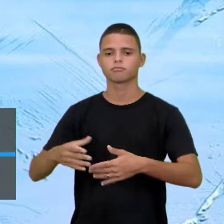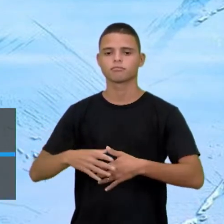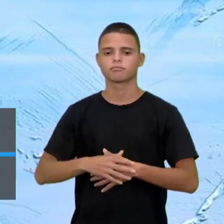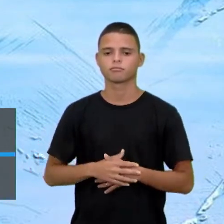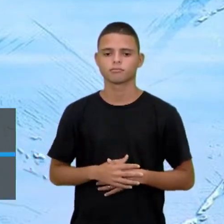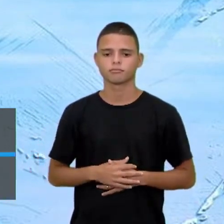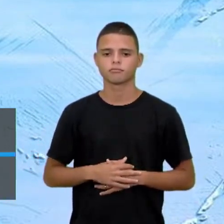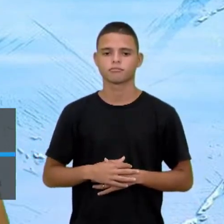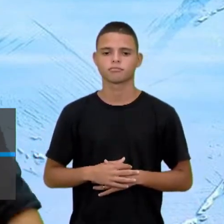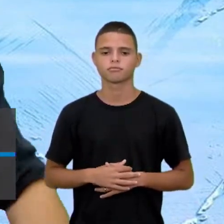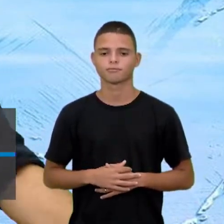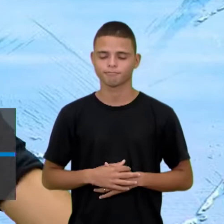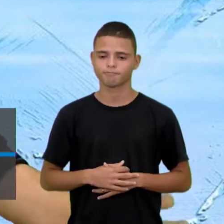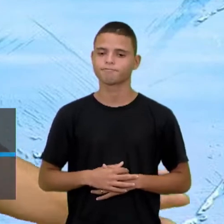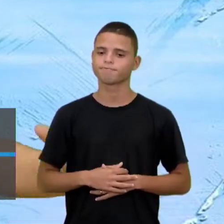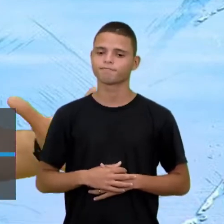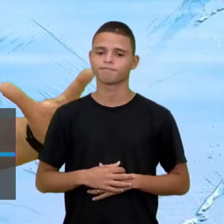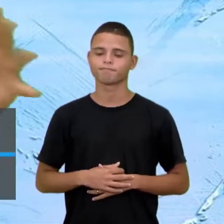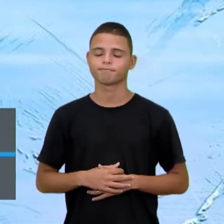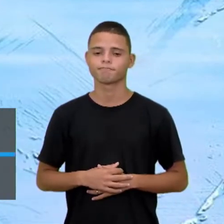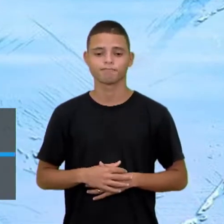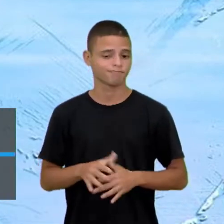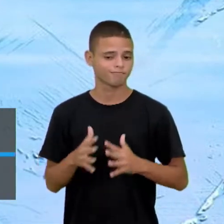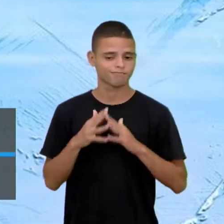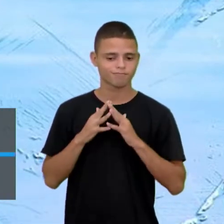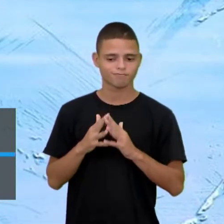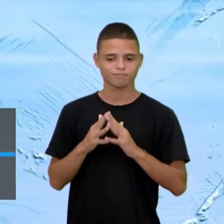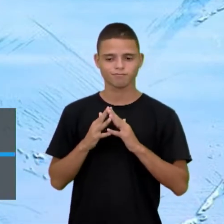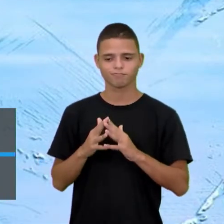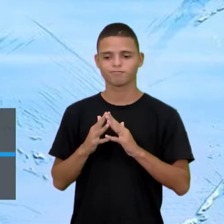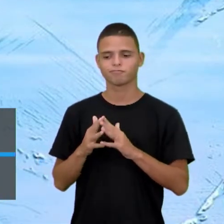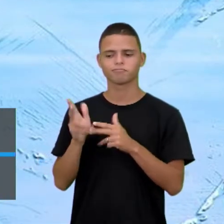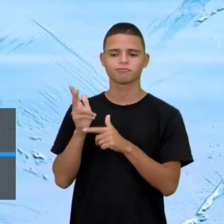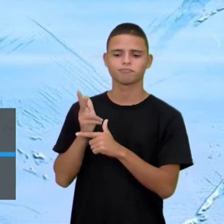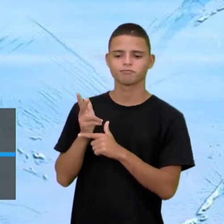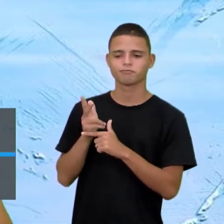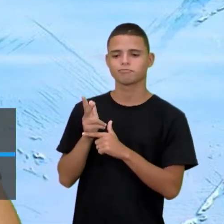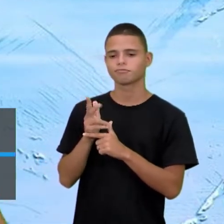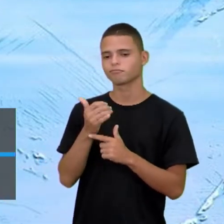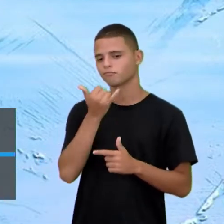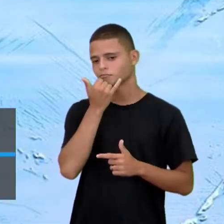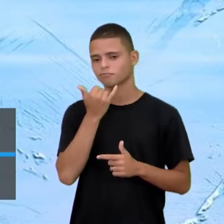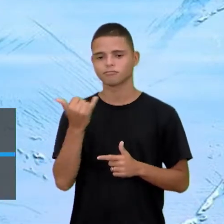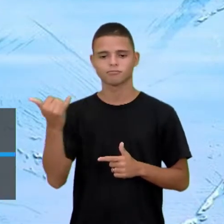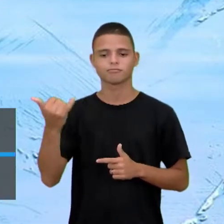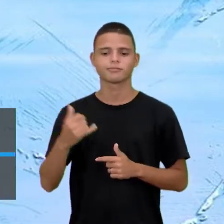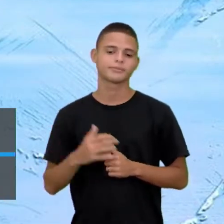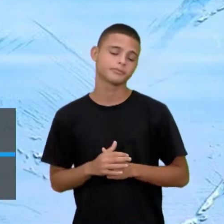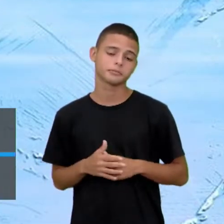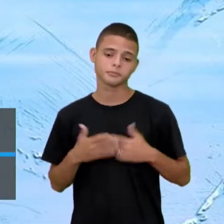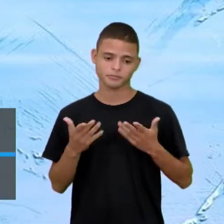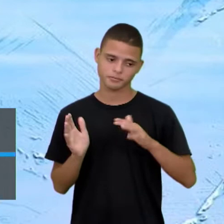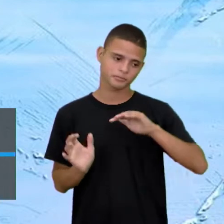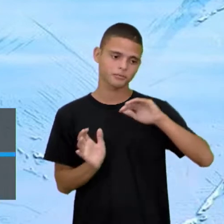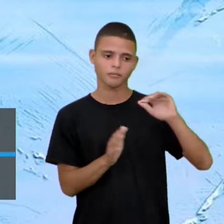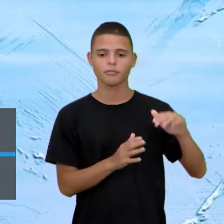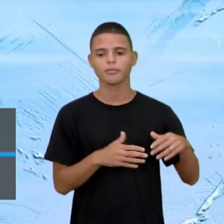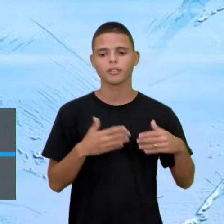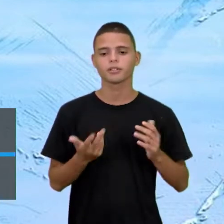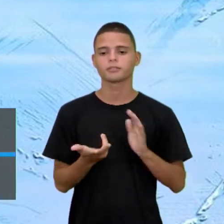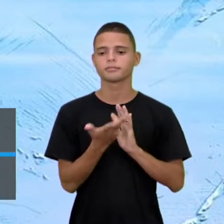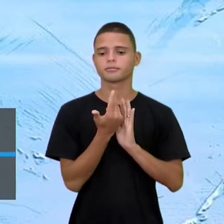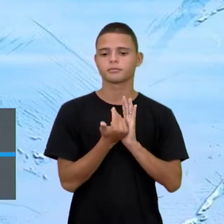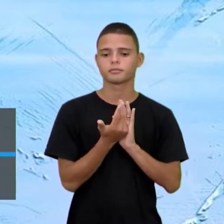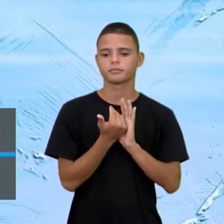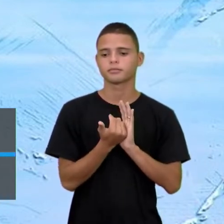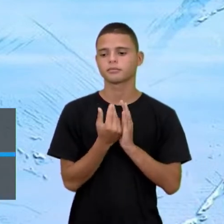aqui. Tô todo confuso hoje. Tô aqui. Desculpa, professor. A produção aqui me dando uma bronca. O design tem a ver com a forma, o desenho. Na verdade, é a